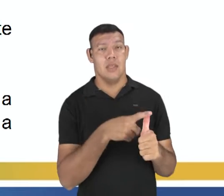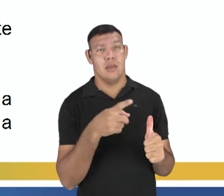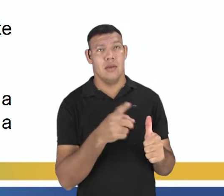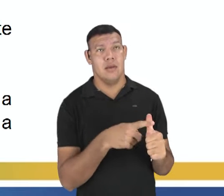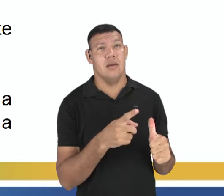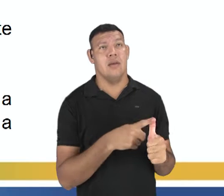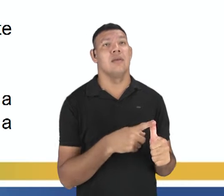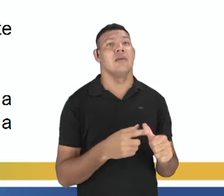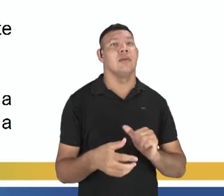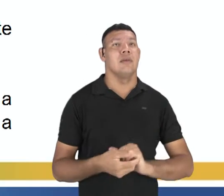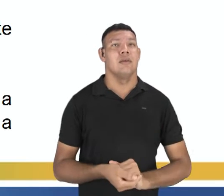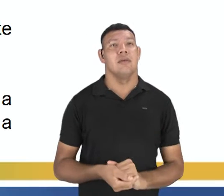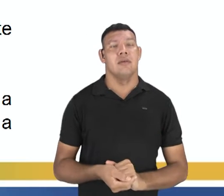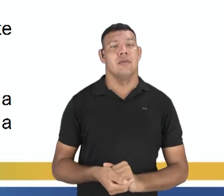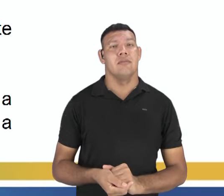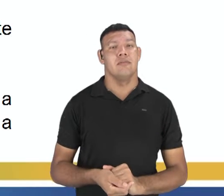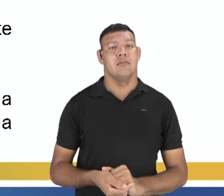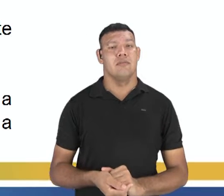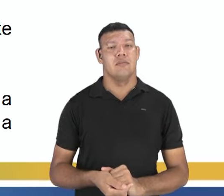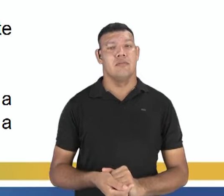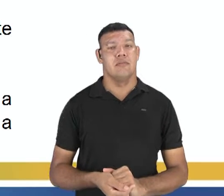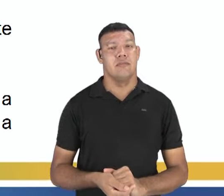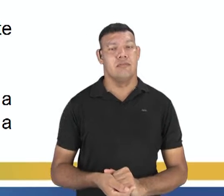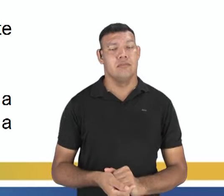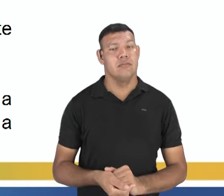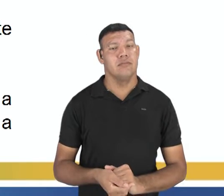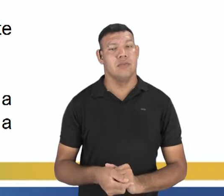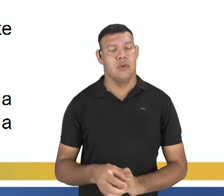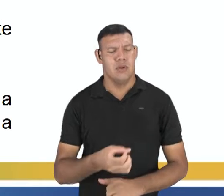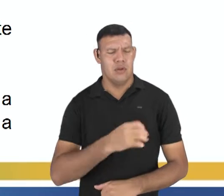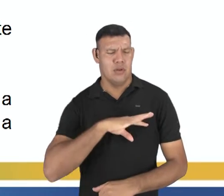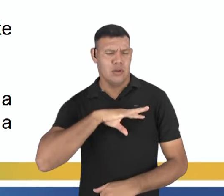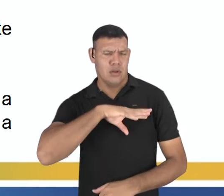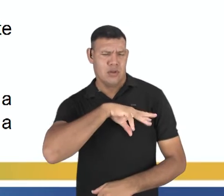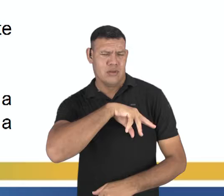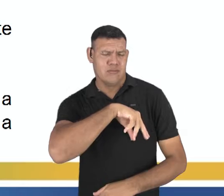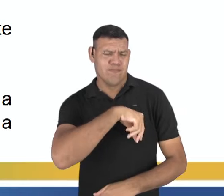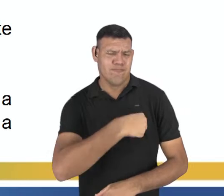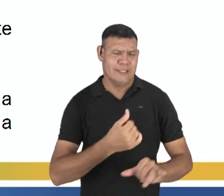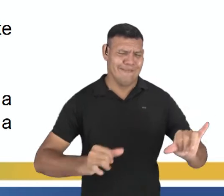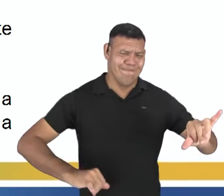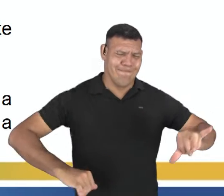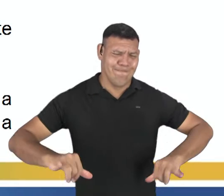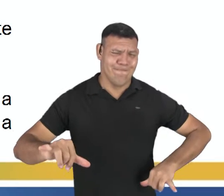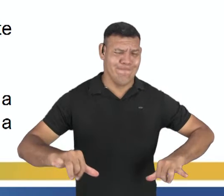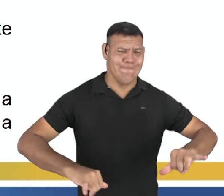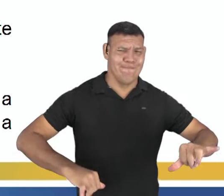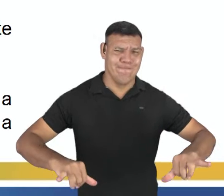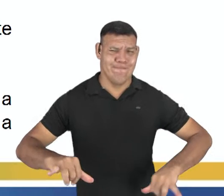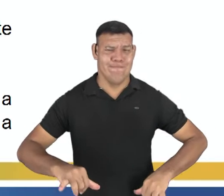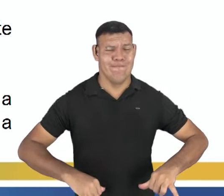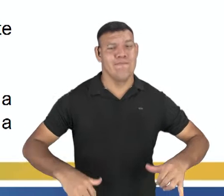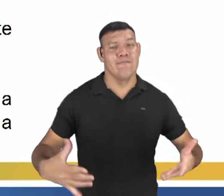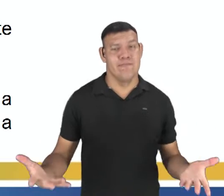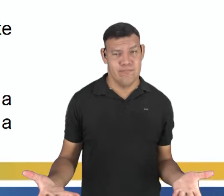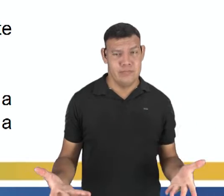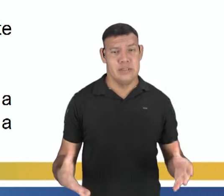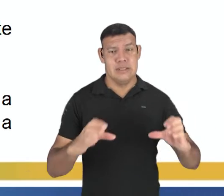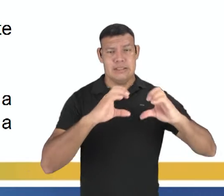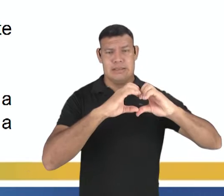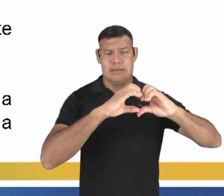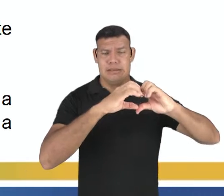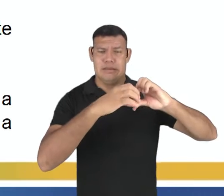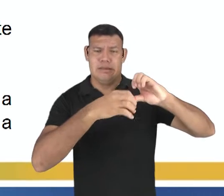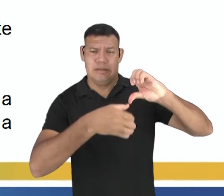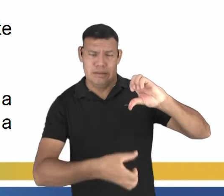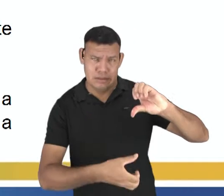amor nós vamos ter a manifestação de uma paixão infeliz, um amor não correspondido do trovador